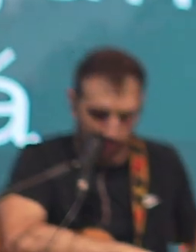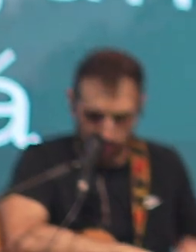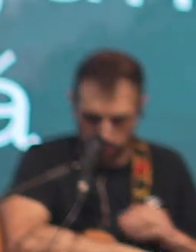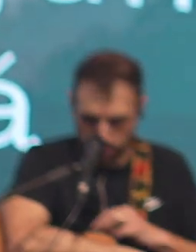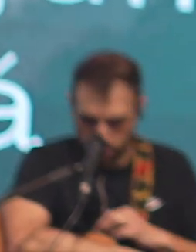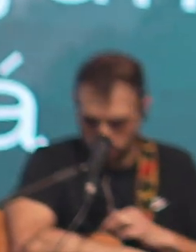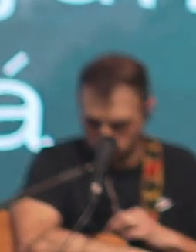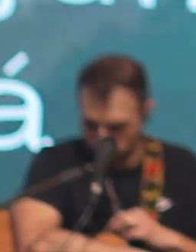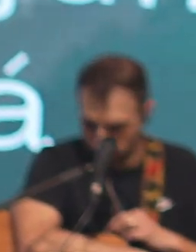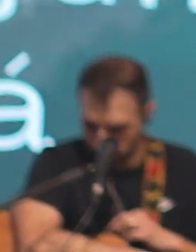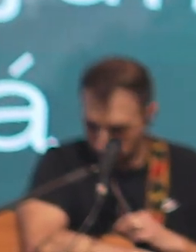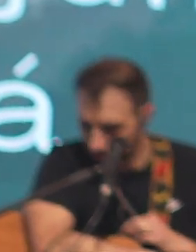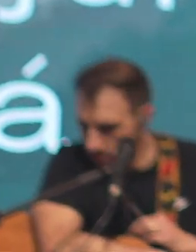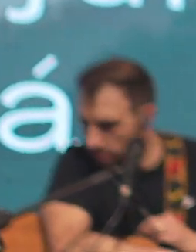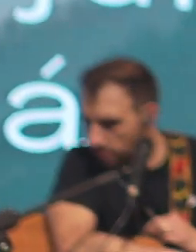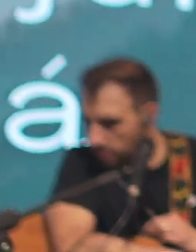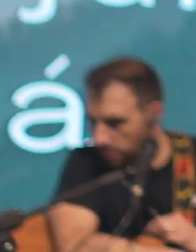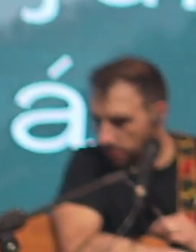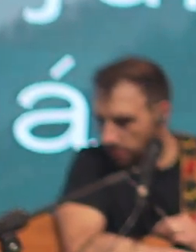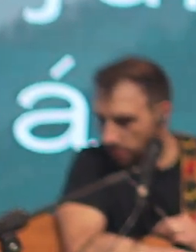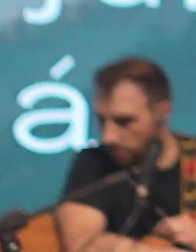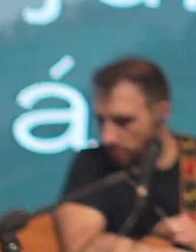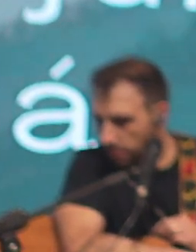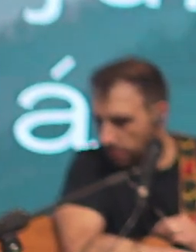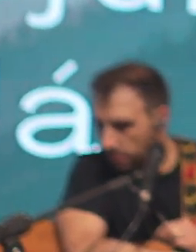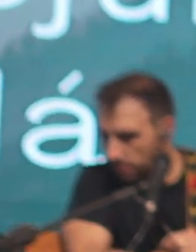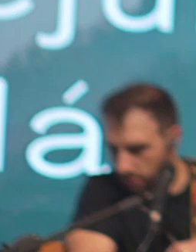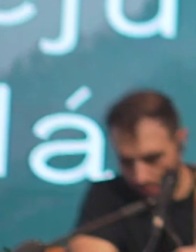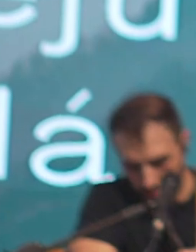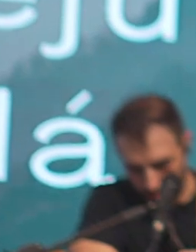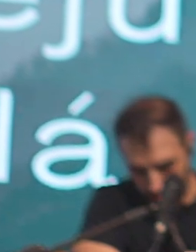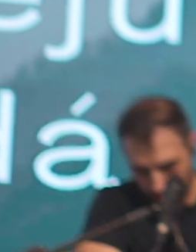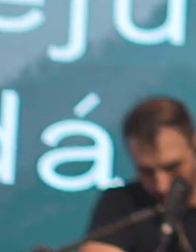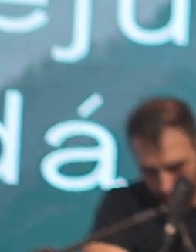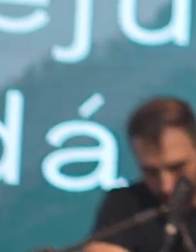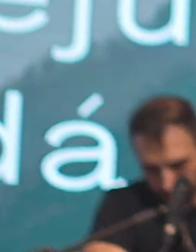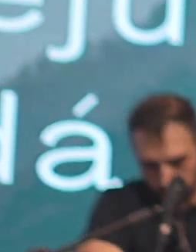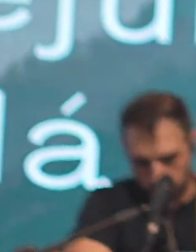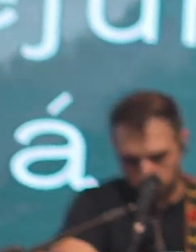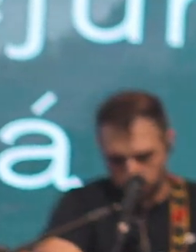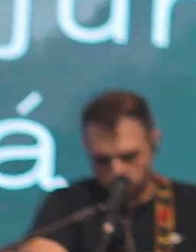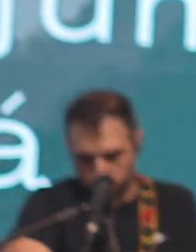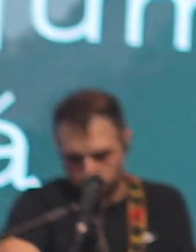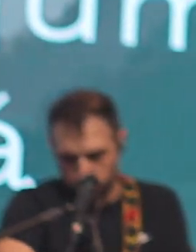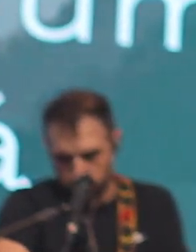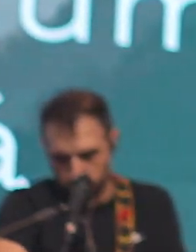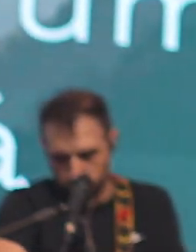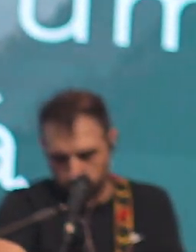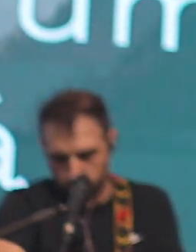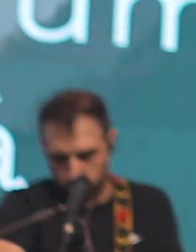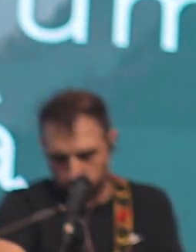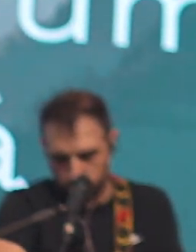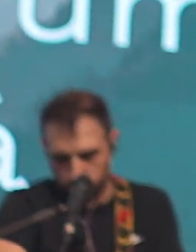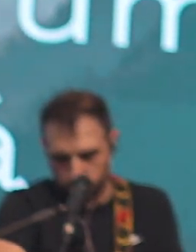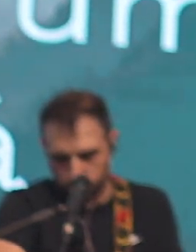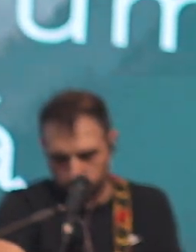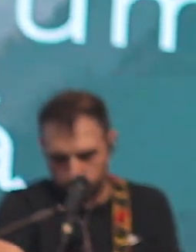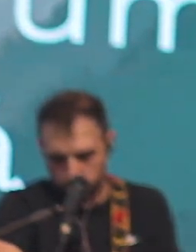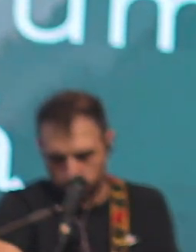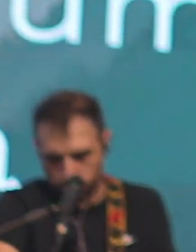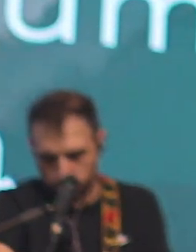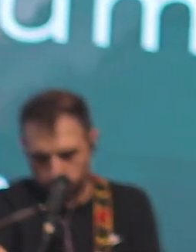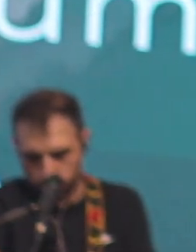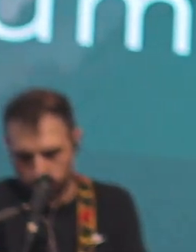Senhor. Josafá não sentiu para só depois buscar o Senhor. Olha para